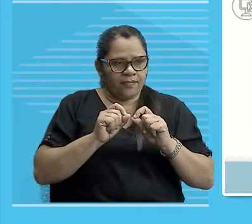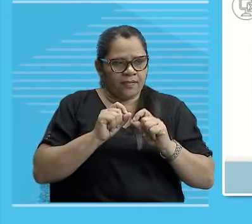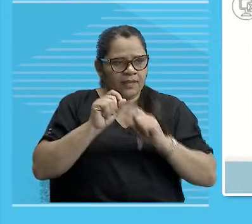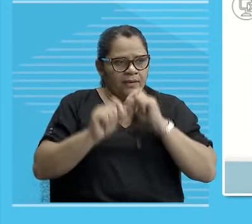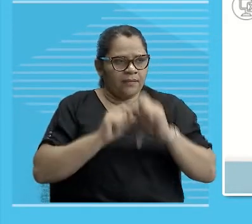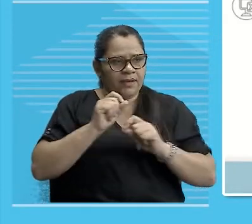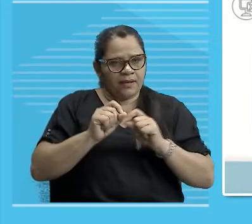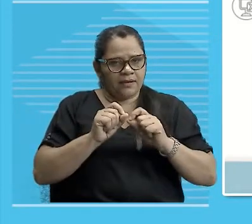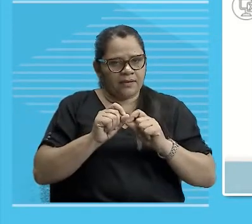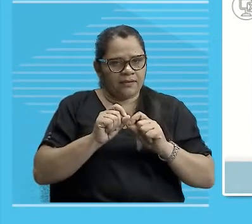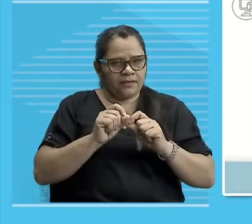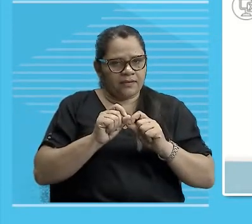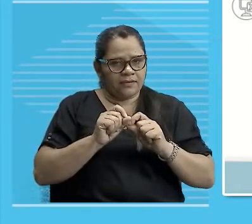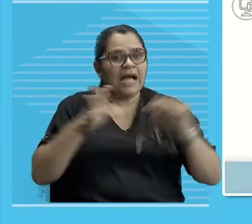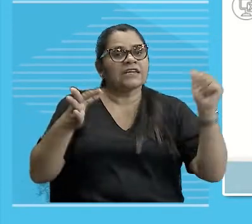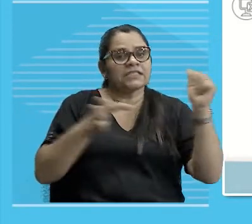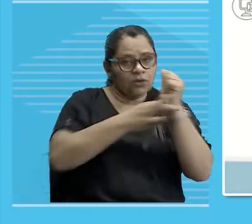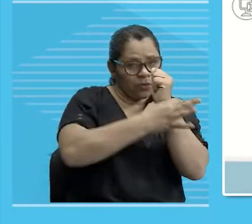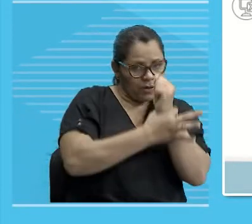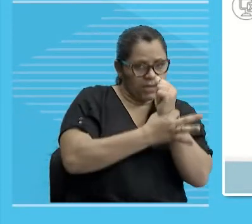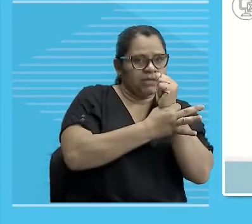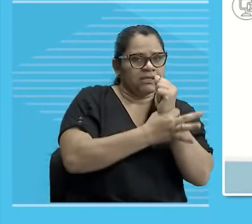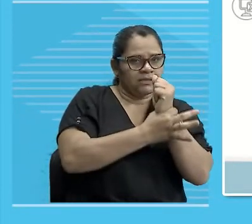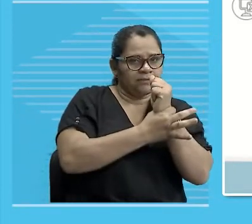a margem de segurança dele é muito melhor.